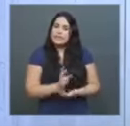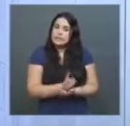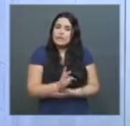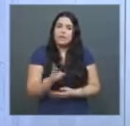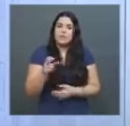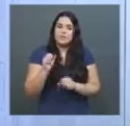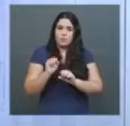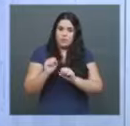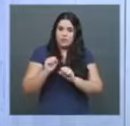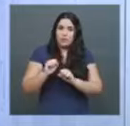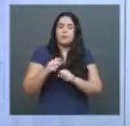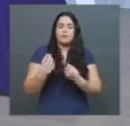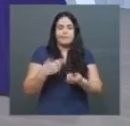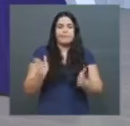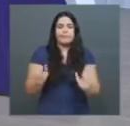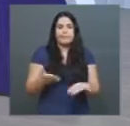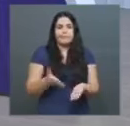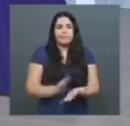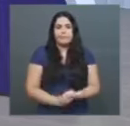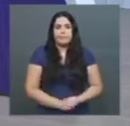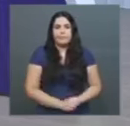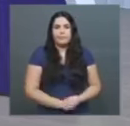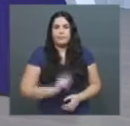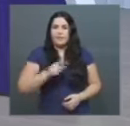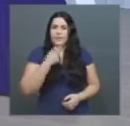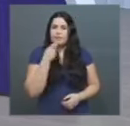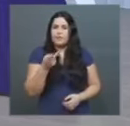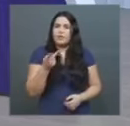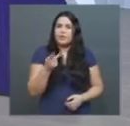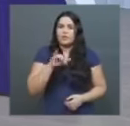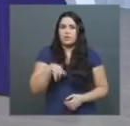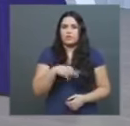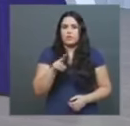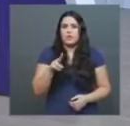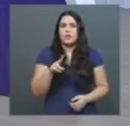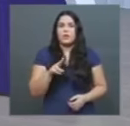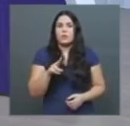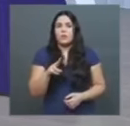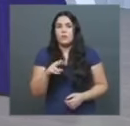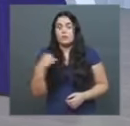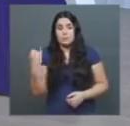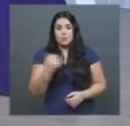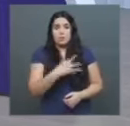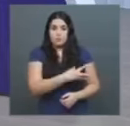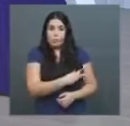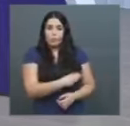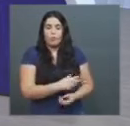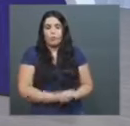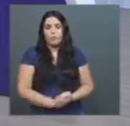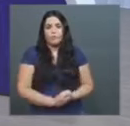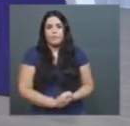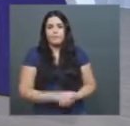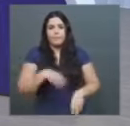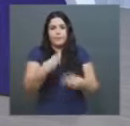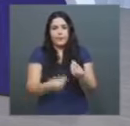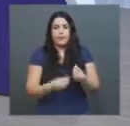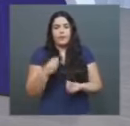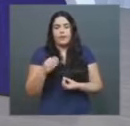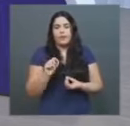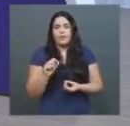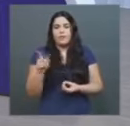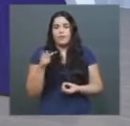ele deve ser estimulado. A gente falou sobre isso aqui no Jornal da UF, doutora Magda, a importância do aleitamento materno, né? Essas ações que a